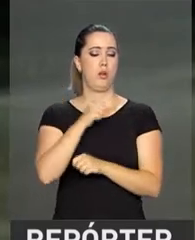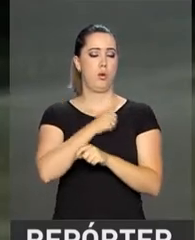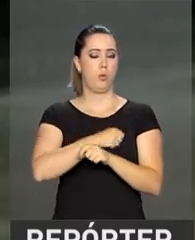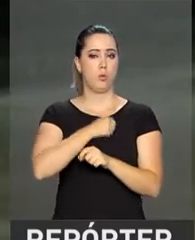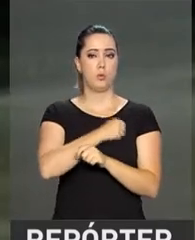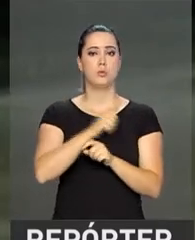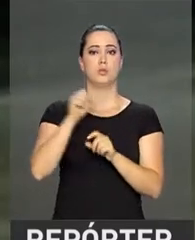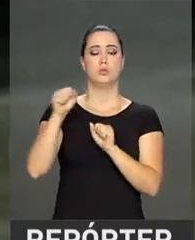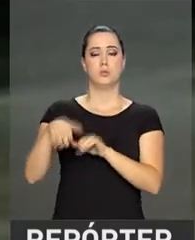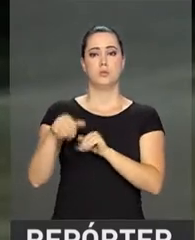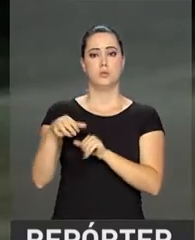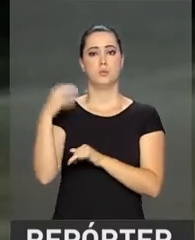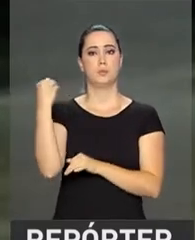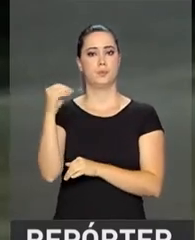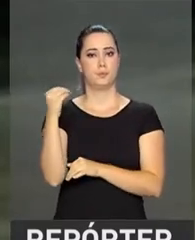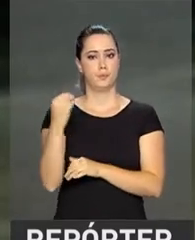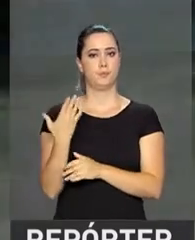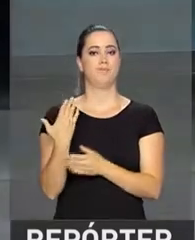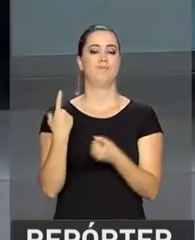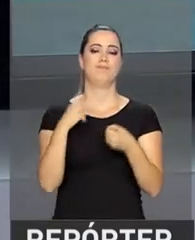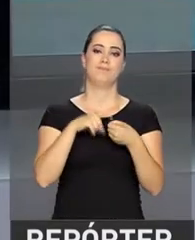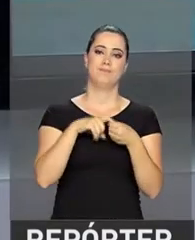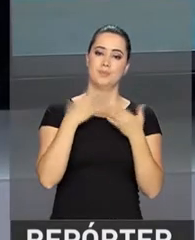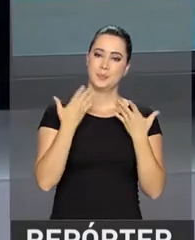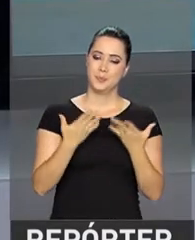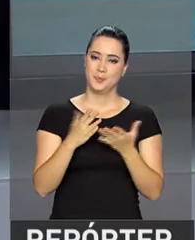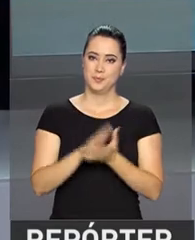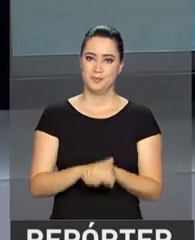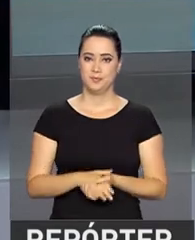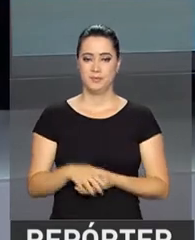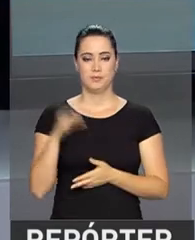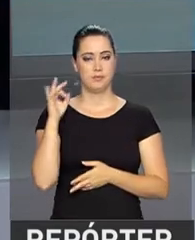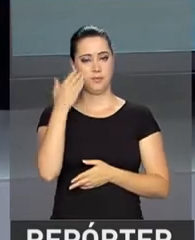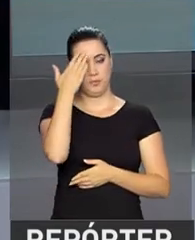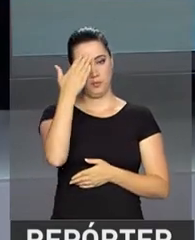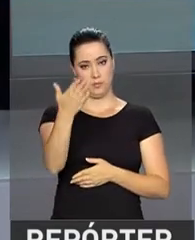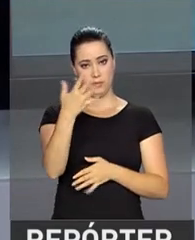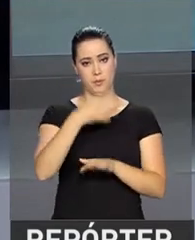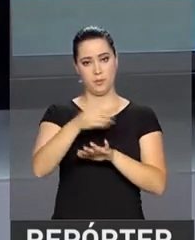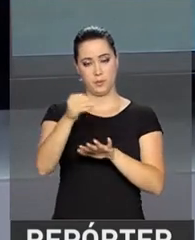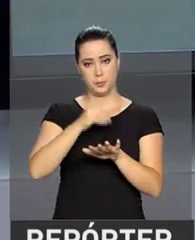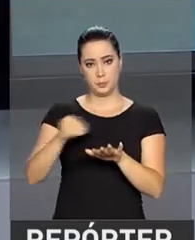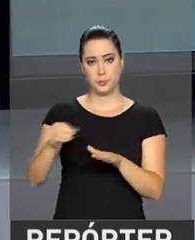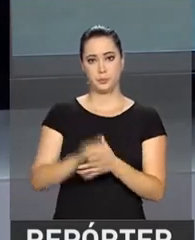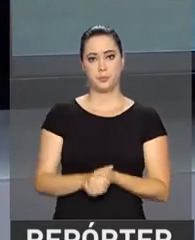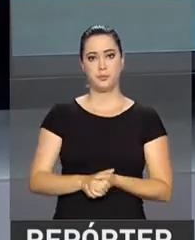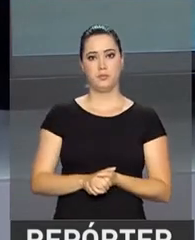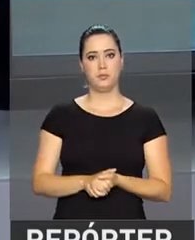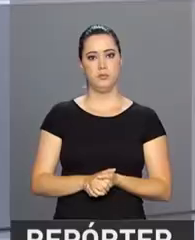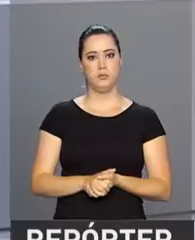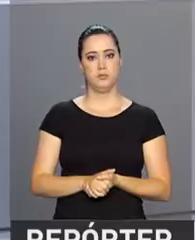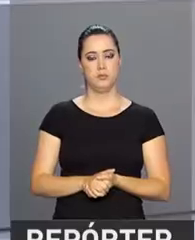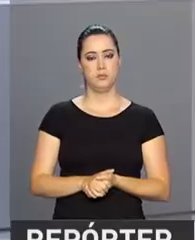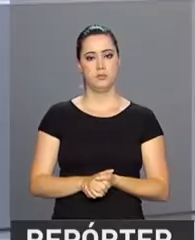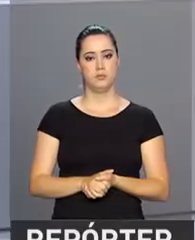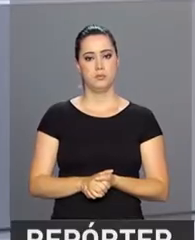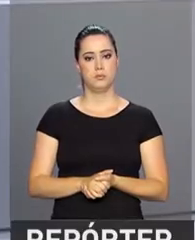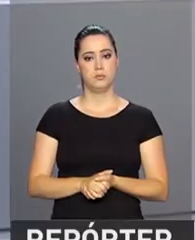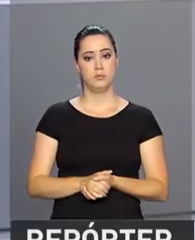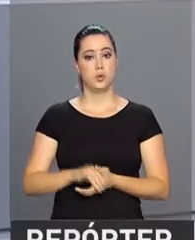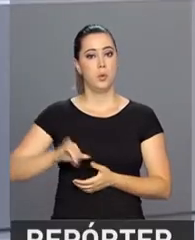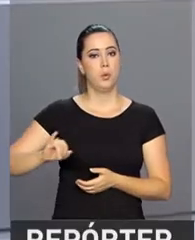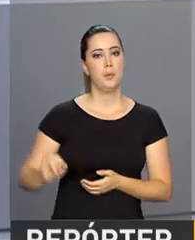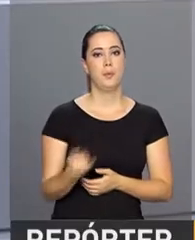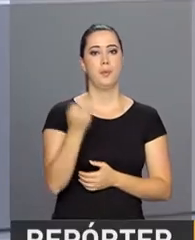e outubro. Eu volto com você no estúdio, Thaísa. Muito obrigada, Paulo, pelas suas informações.